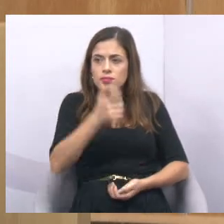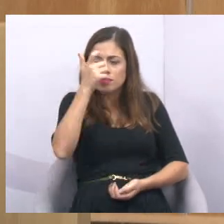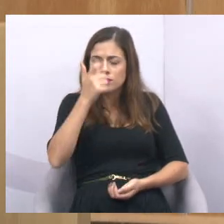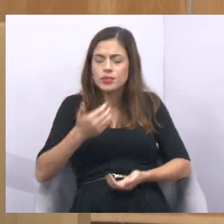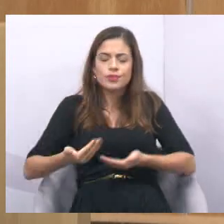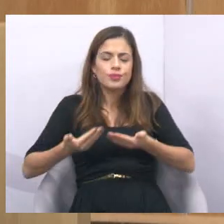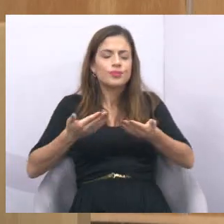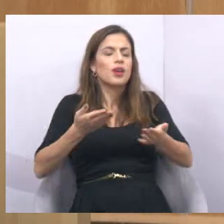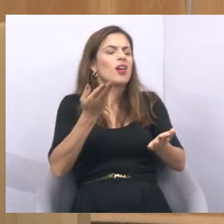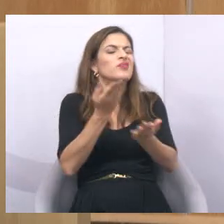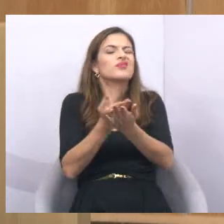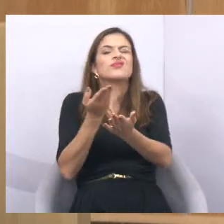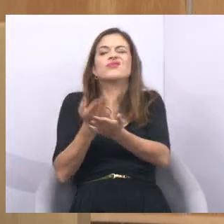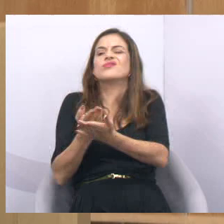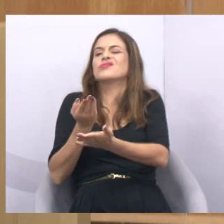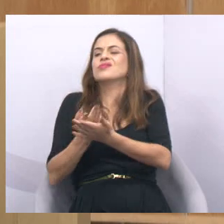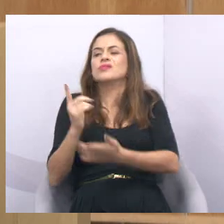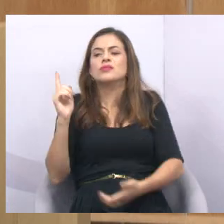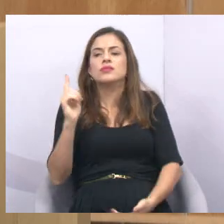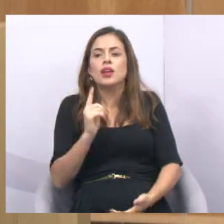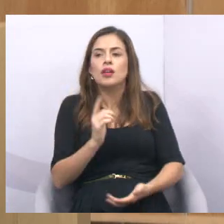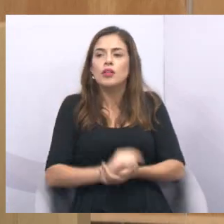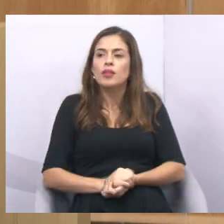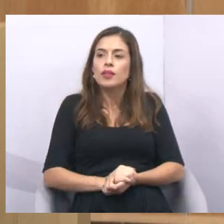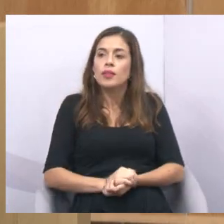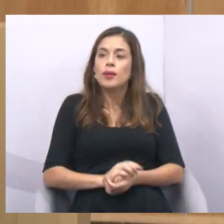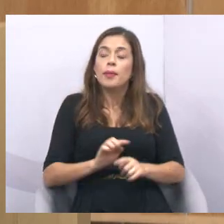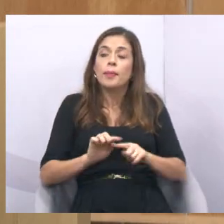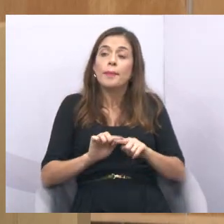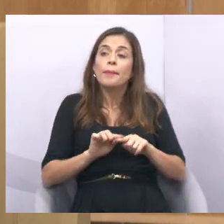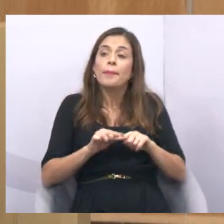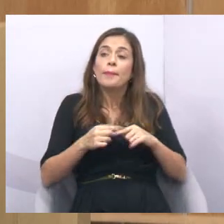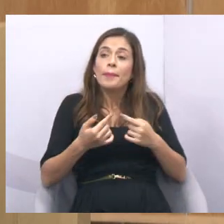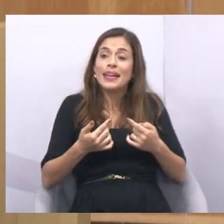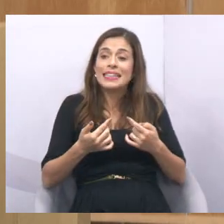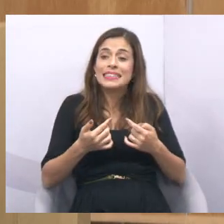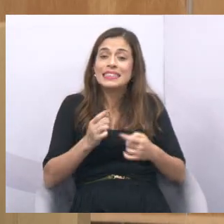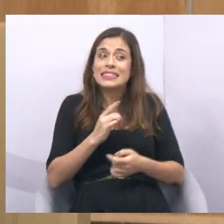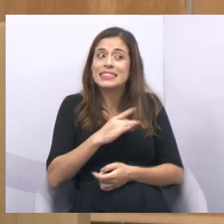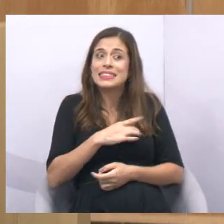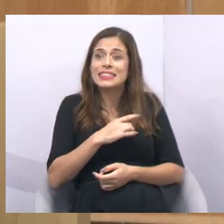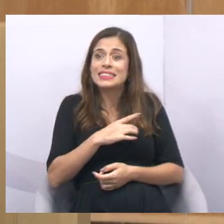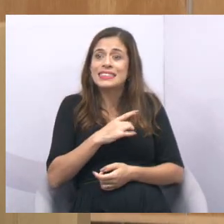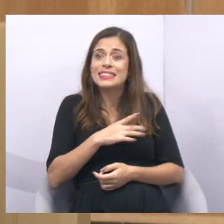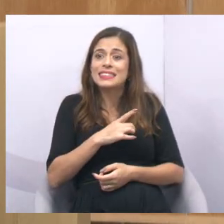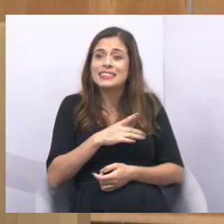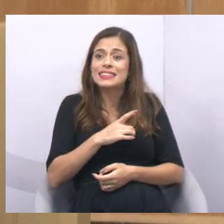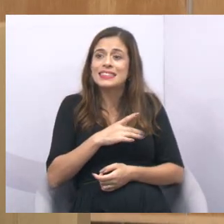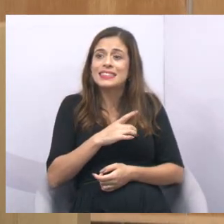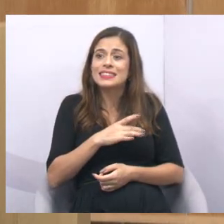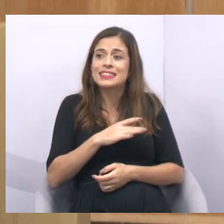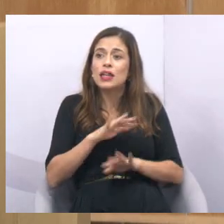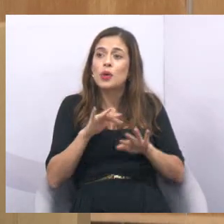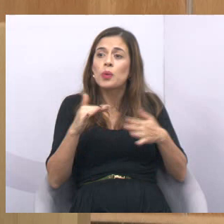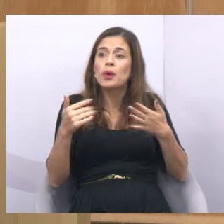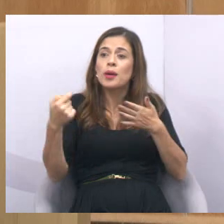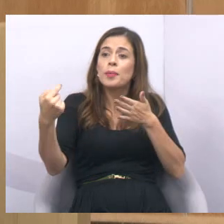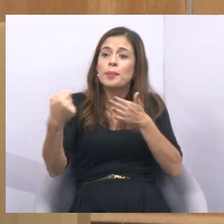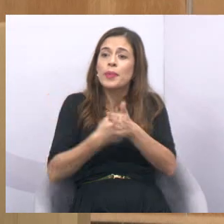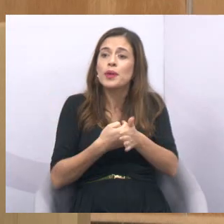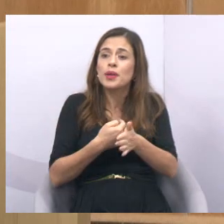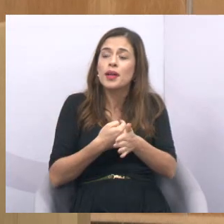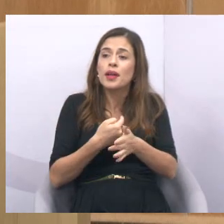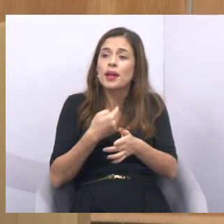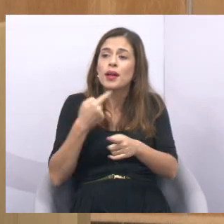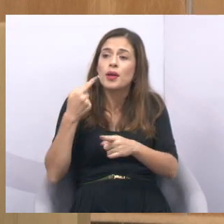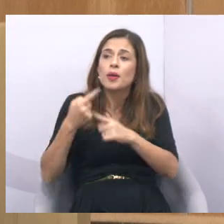estudo. Tá? Mas eu vou tremer nas carças quando eles me perguntaram assim: Marcel, por